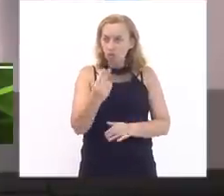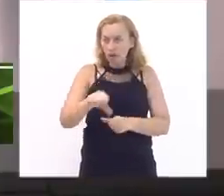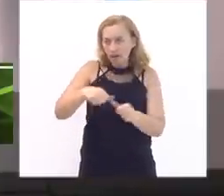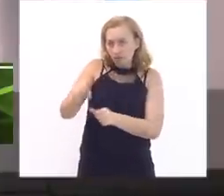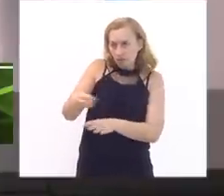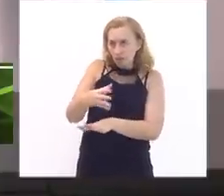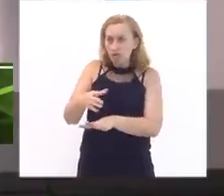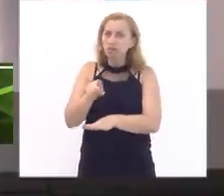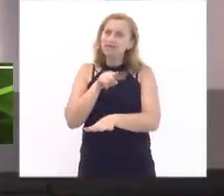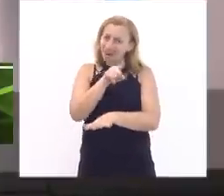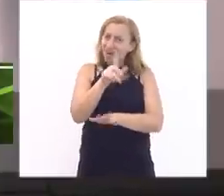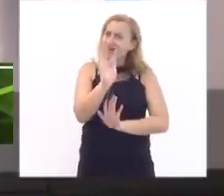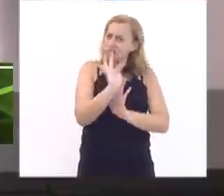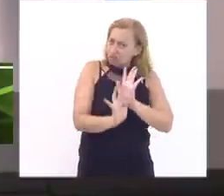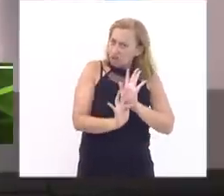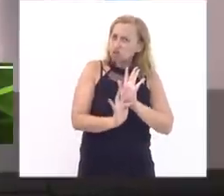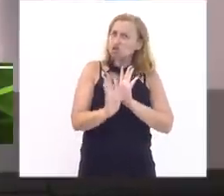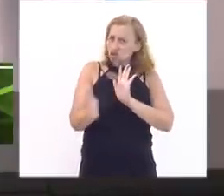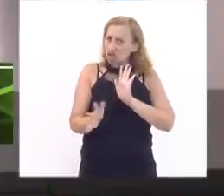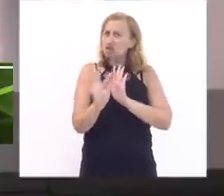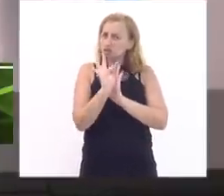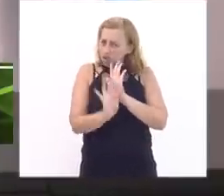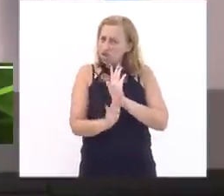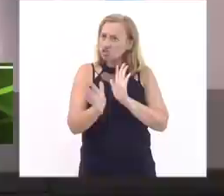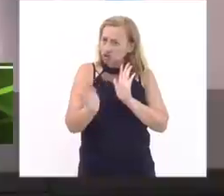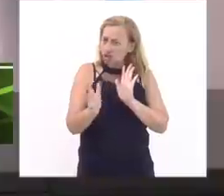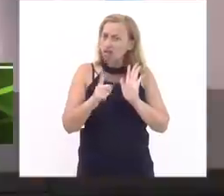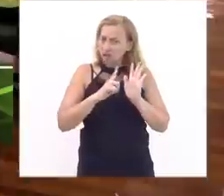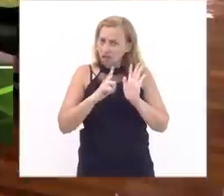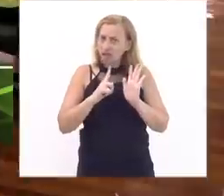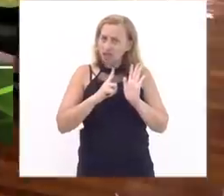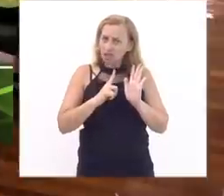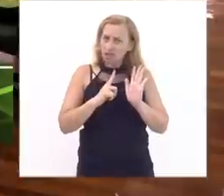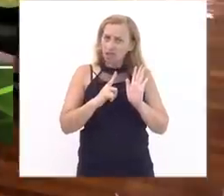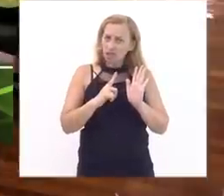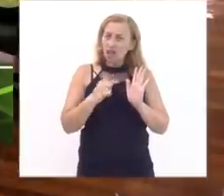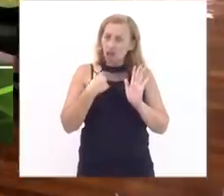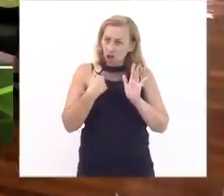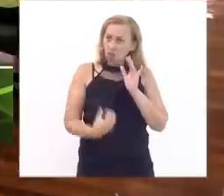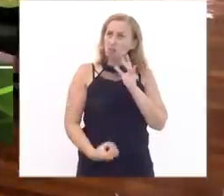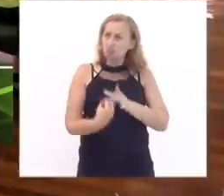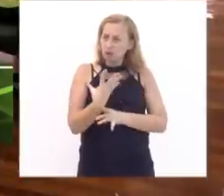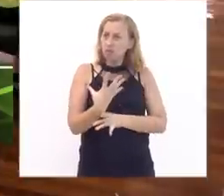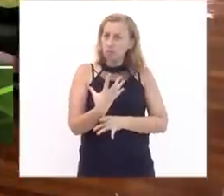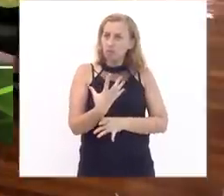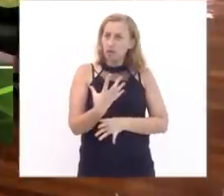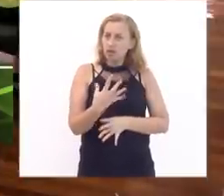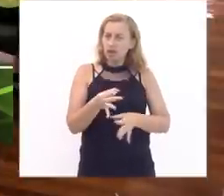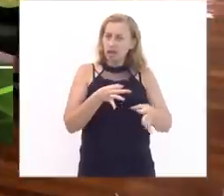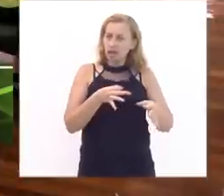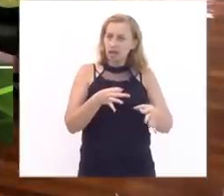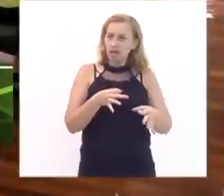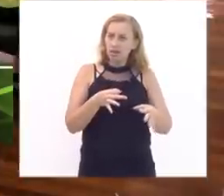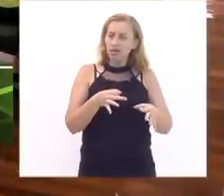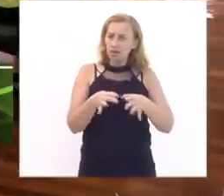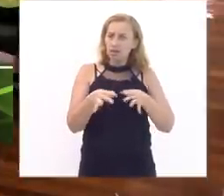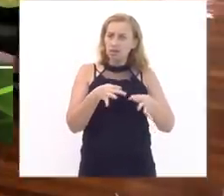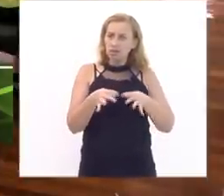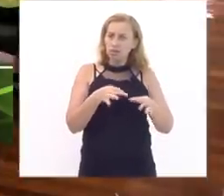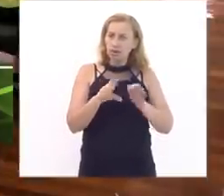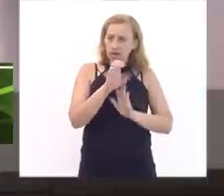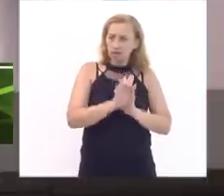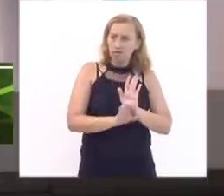não, mas isso estará no texto, porque nós já temos um texto novo. É, eu estou chegando um texto. Eu mesmo fiz emendas ao projeto. Ok.